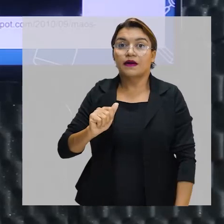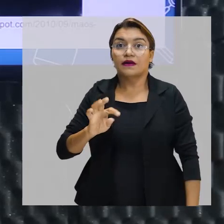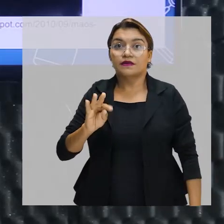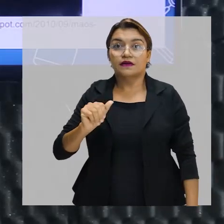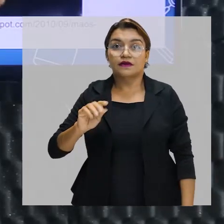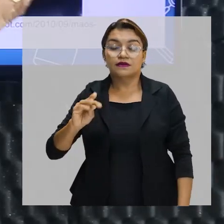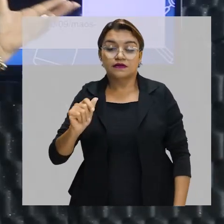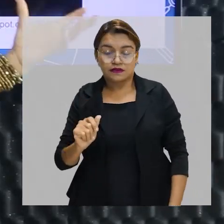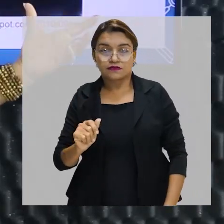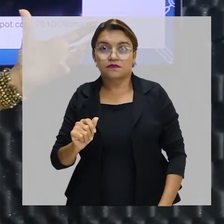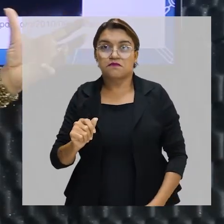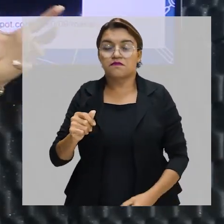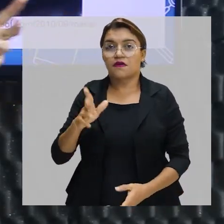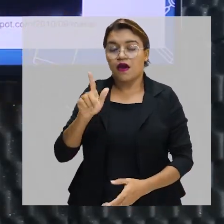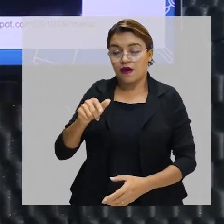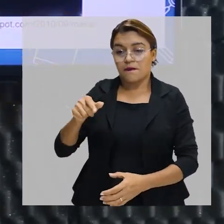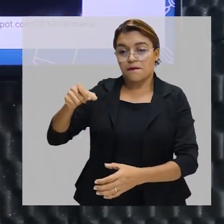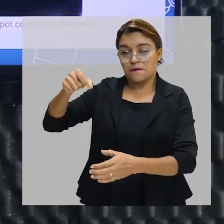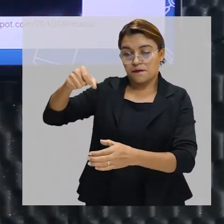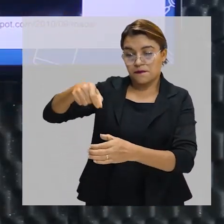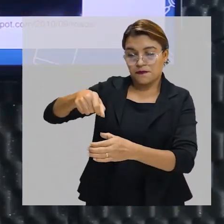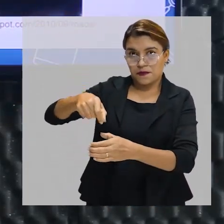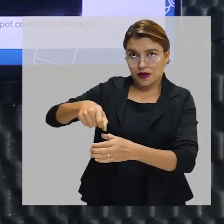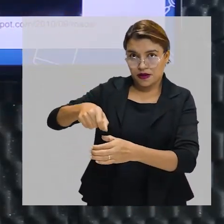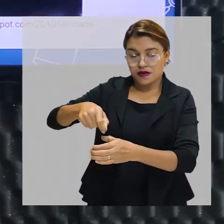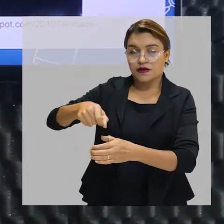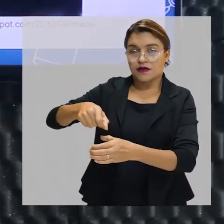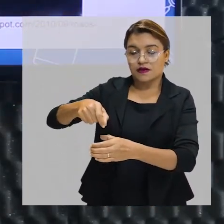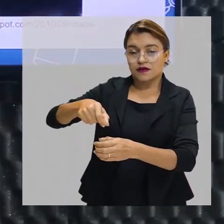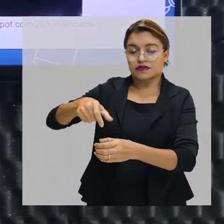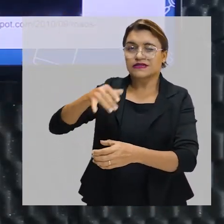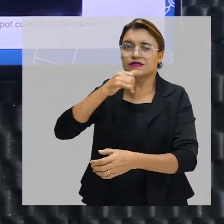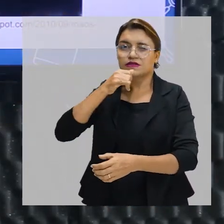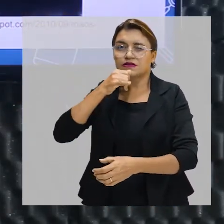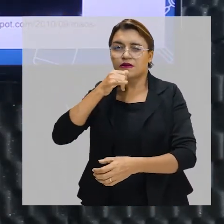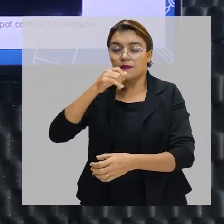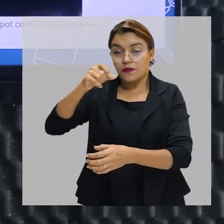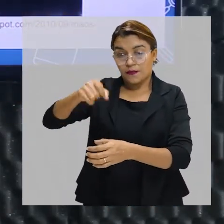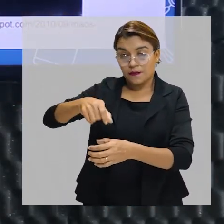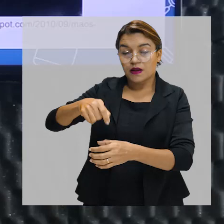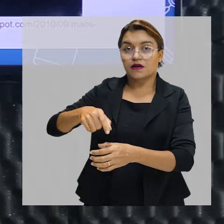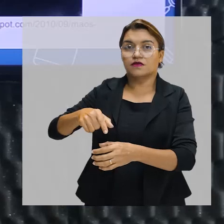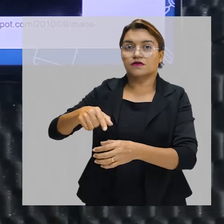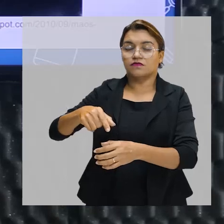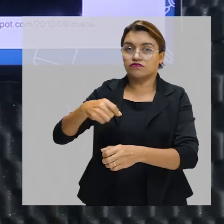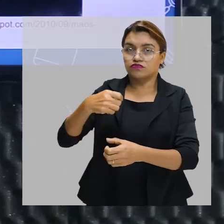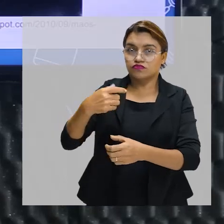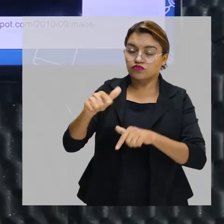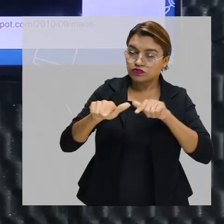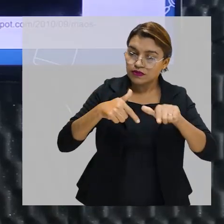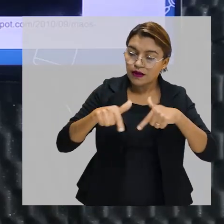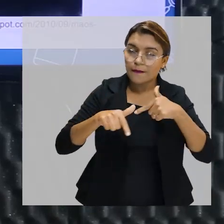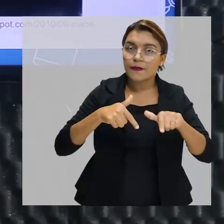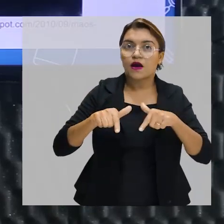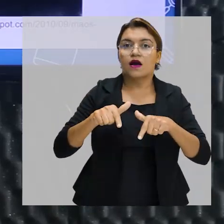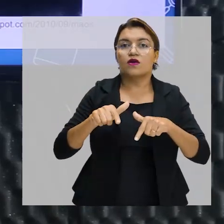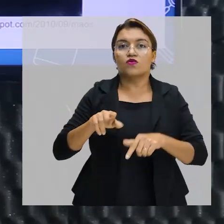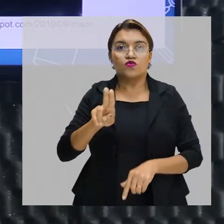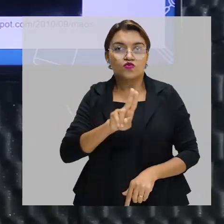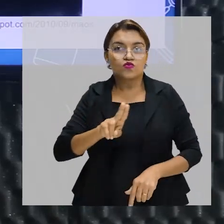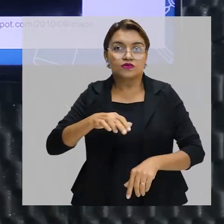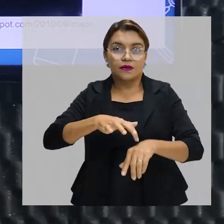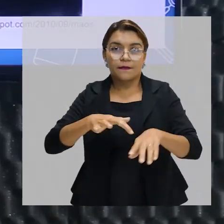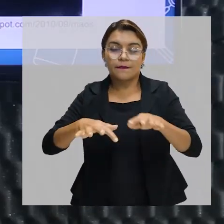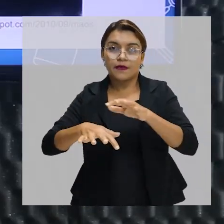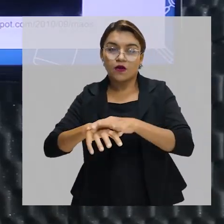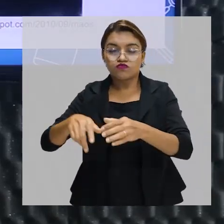um plantio, é resultado de um trabalho feito com as mãos, né, para